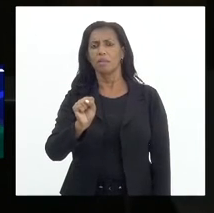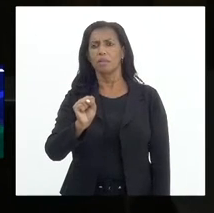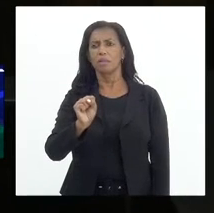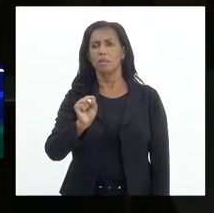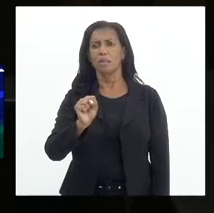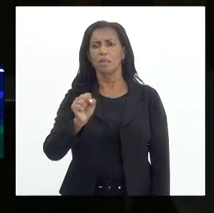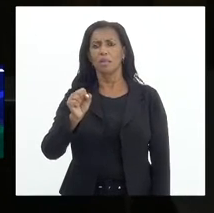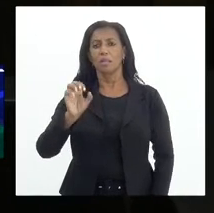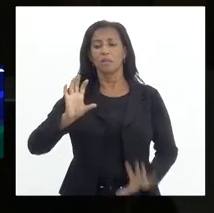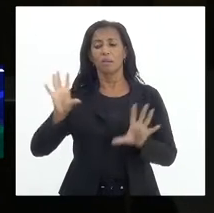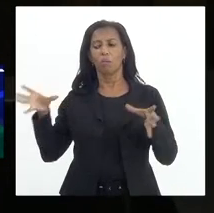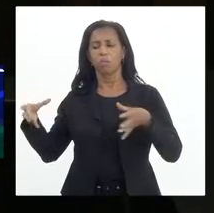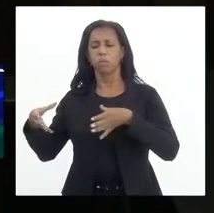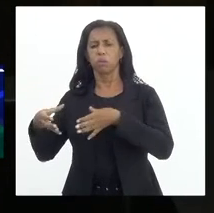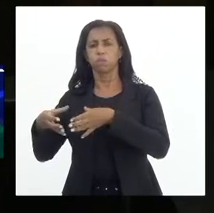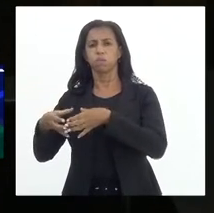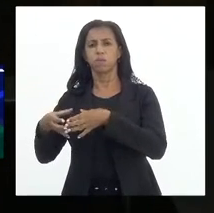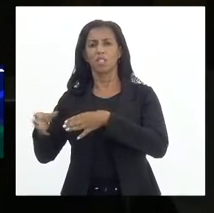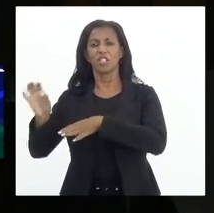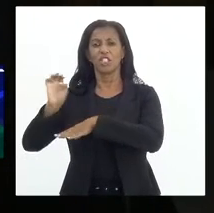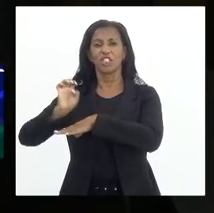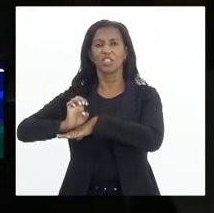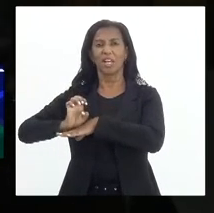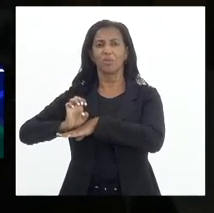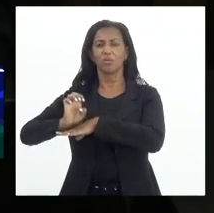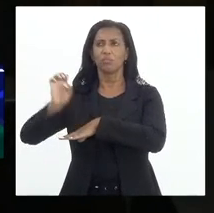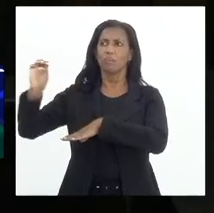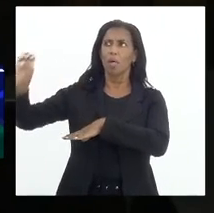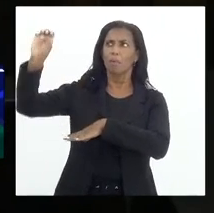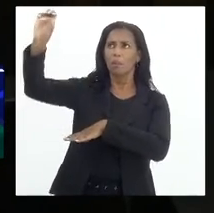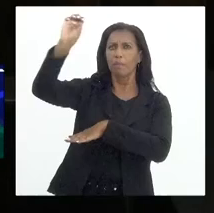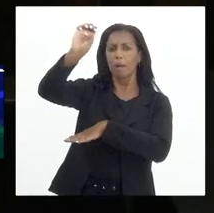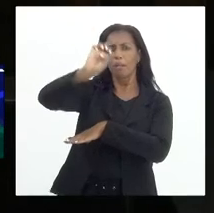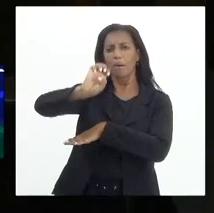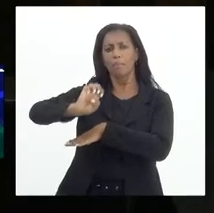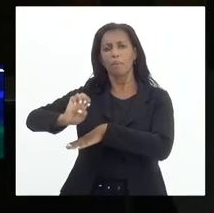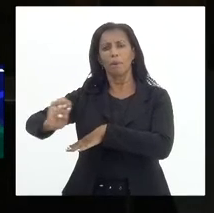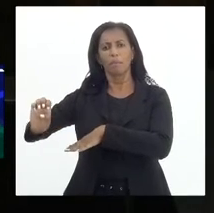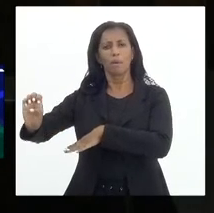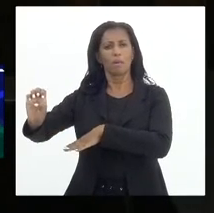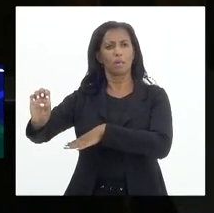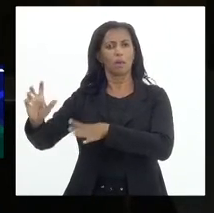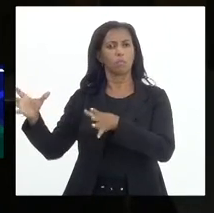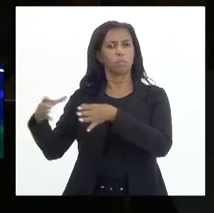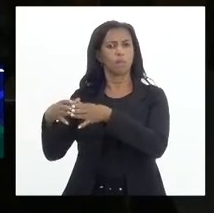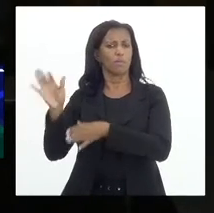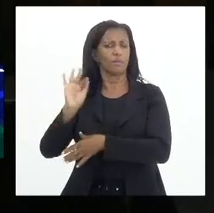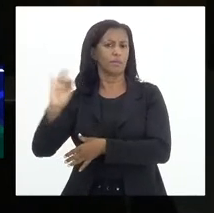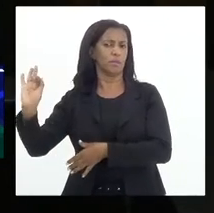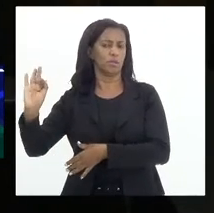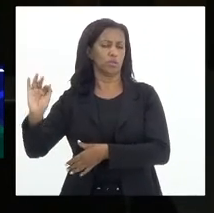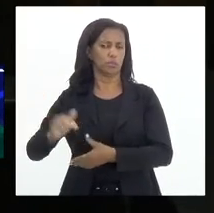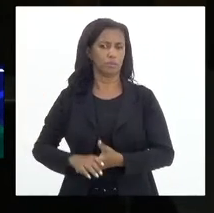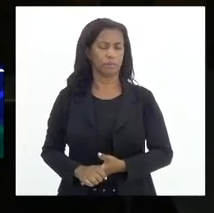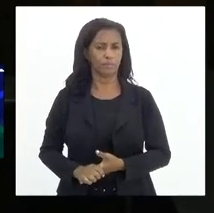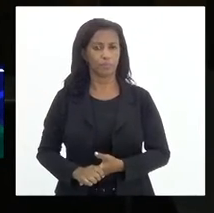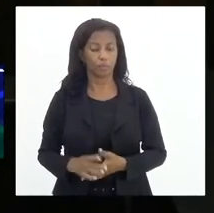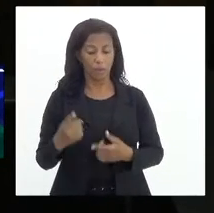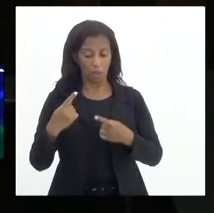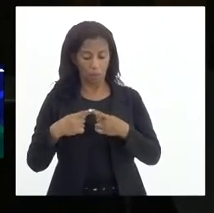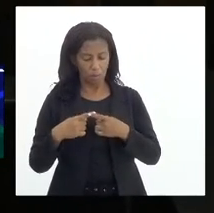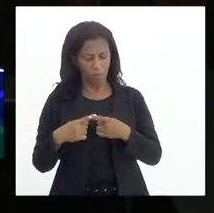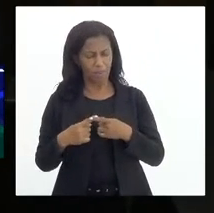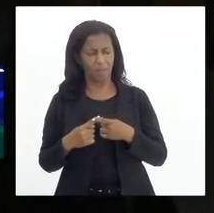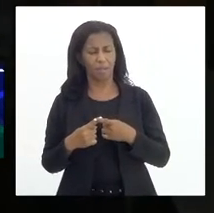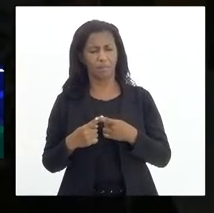entes federativos, são os estados. Porque teria, senhora presidente, para se chegar a um bom